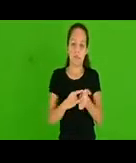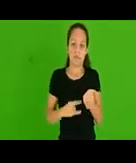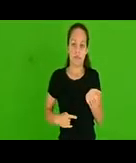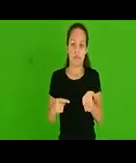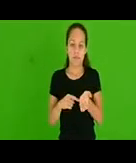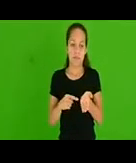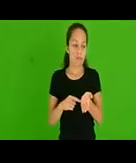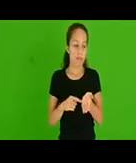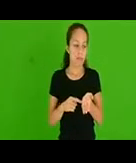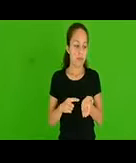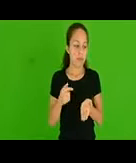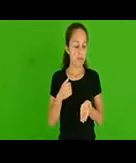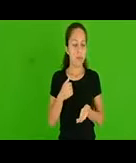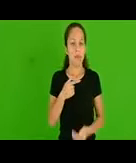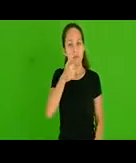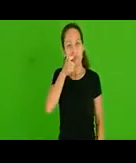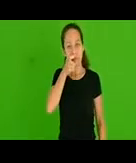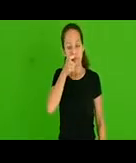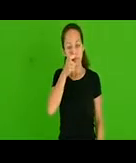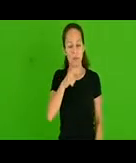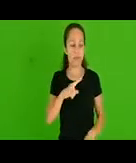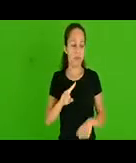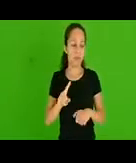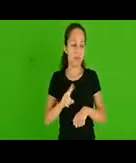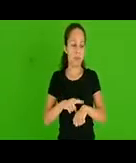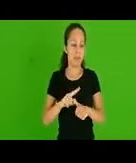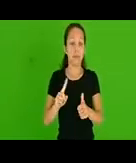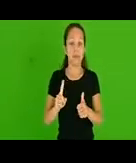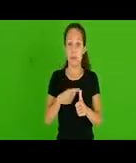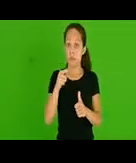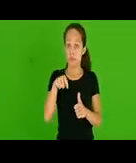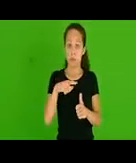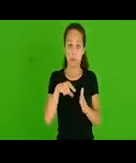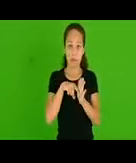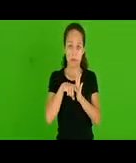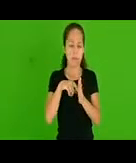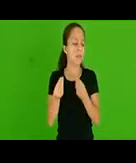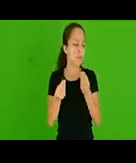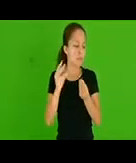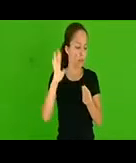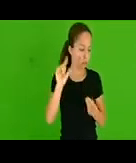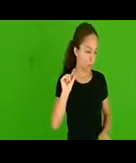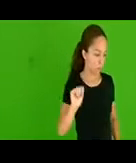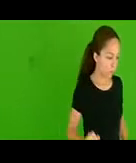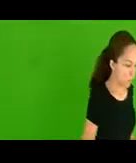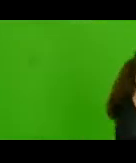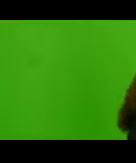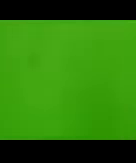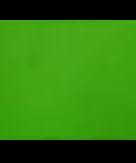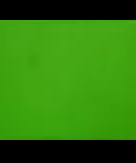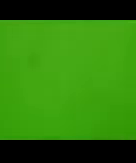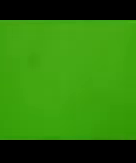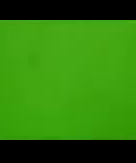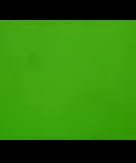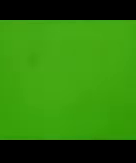que eu já observei num primeiro momento de pesquisa é como surgiu essa reforma do ensino médio. 15